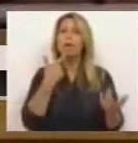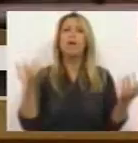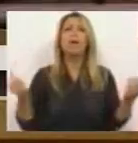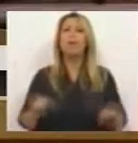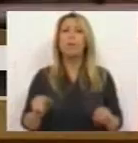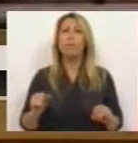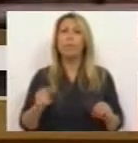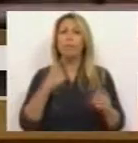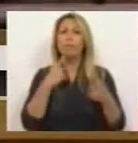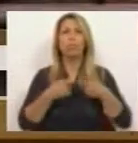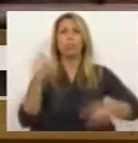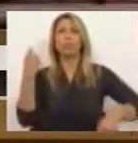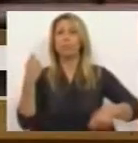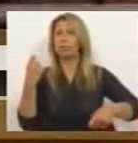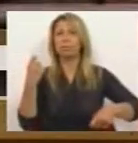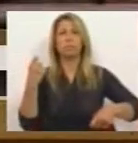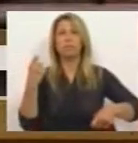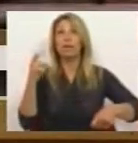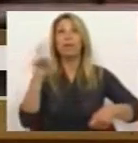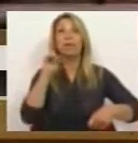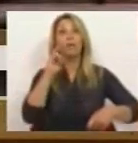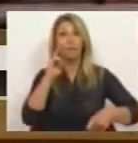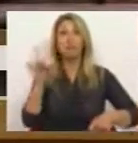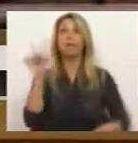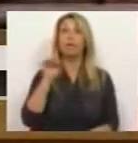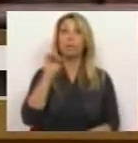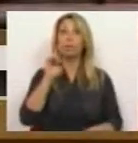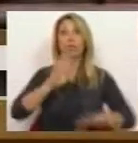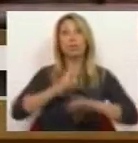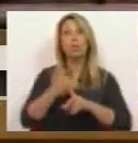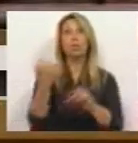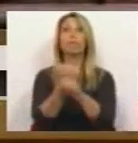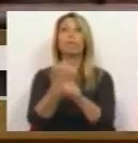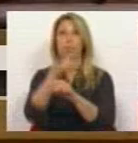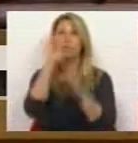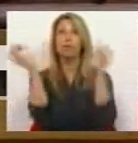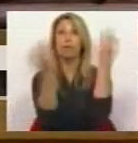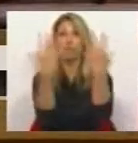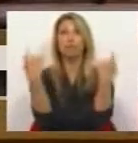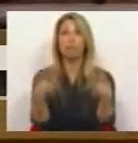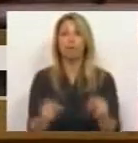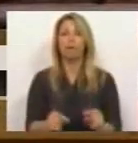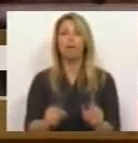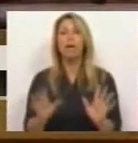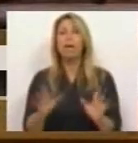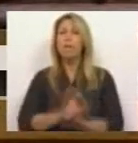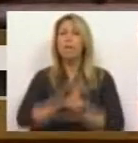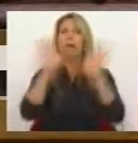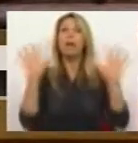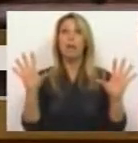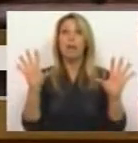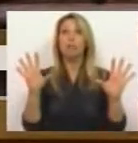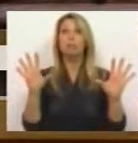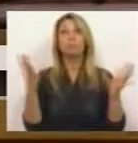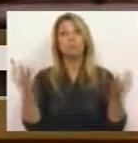nem deve ser incompatível com a defesa e a valorização das outras funções que a floresta desempenha. Ficou claro que